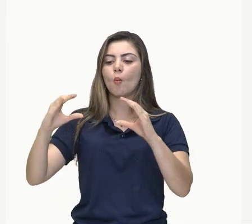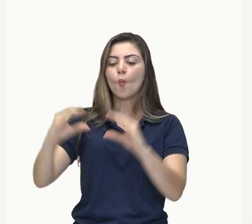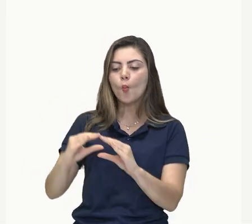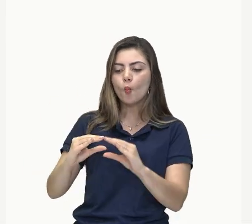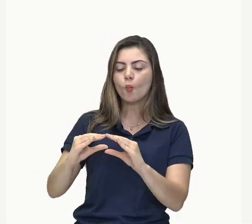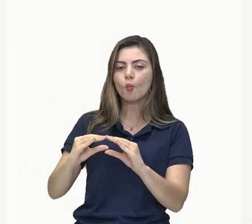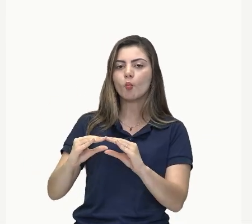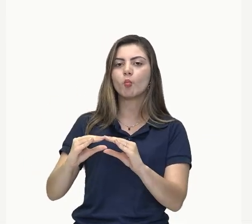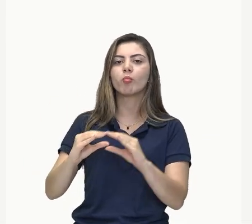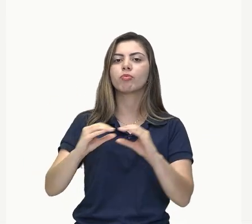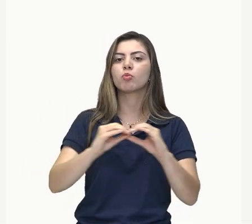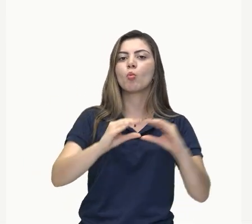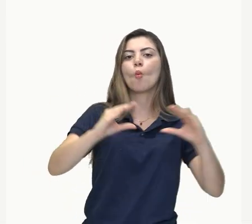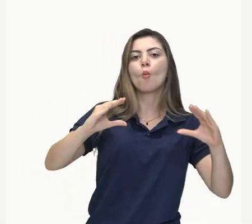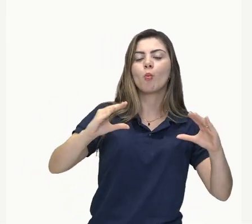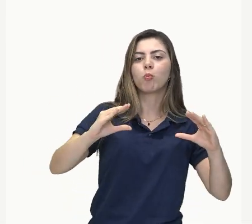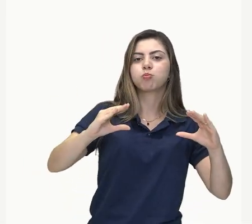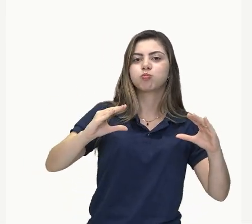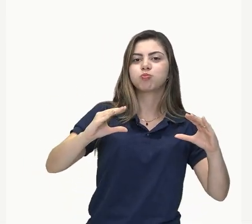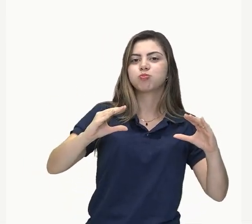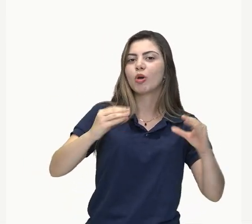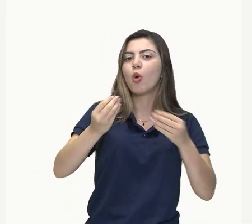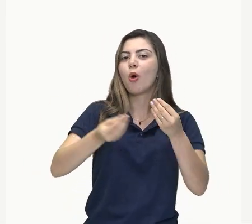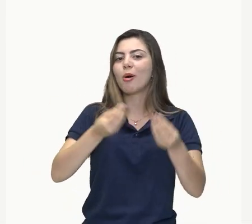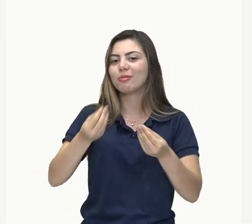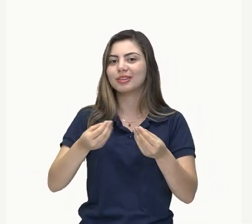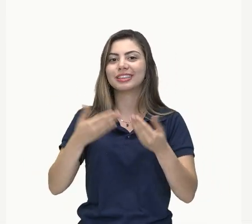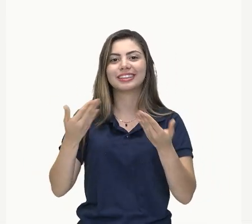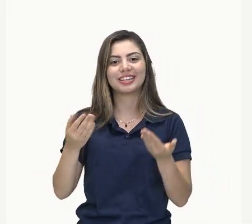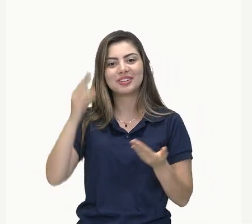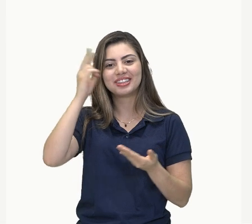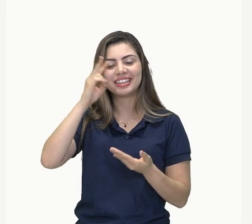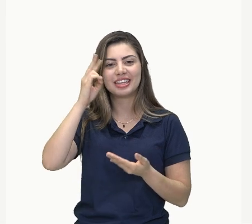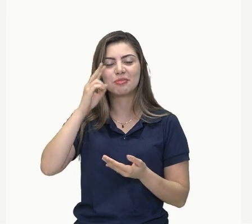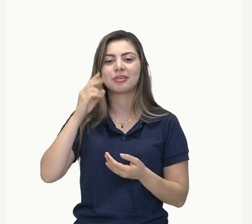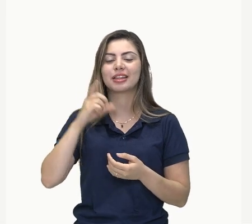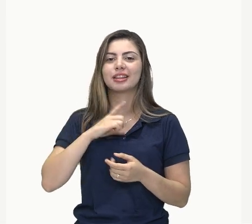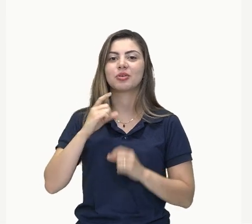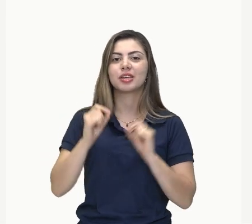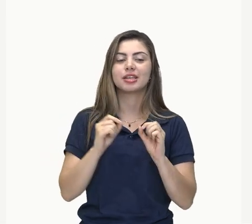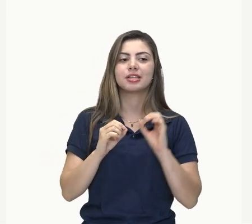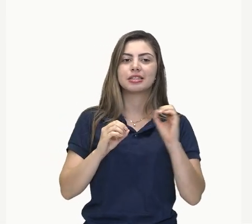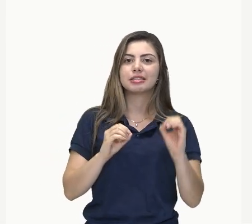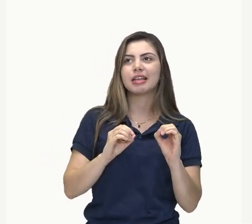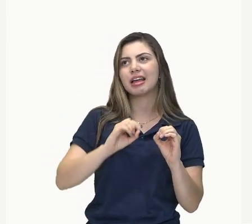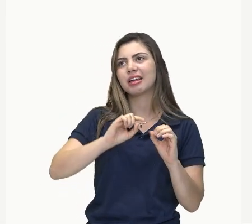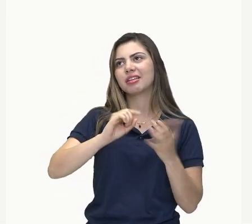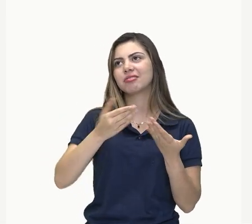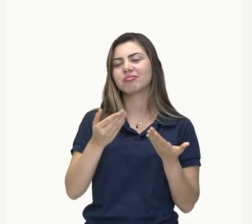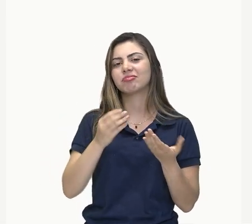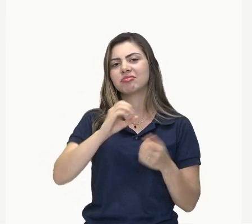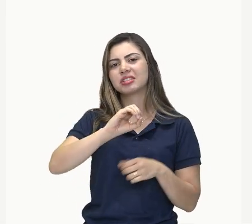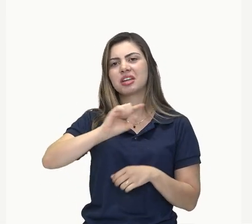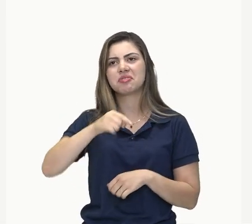nossa elipse. Quanto mais próximo, sempre vai ser um valor, né, 0, alguma coisa,